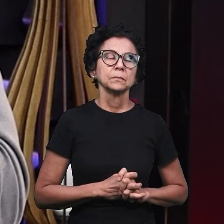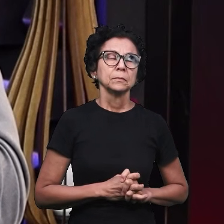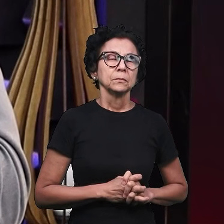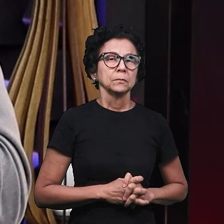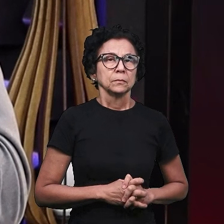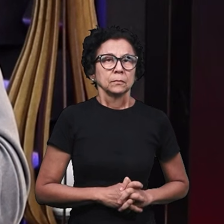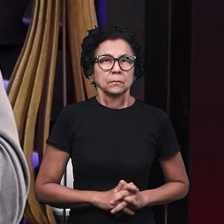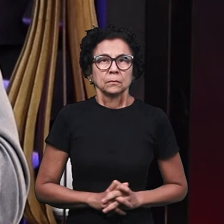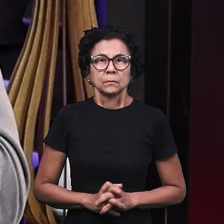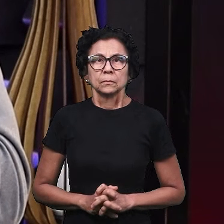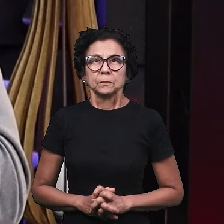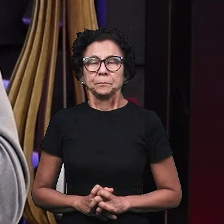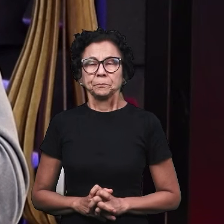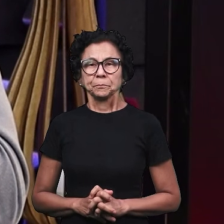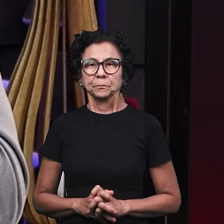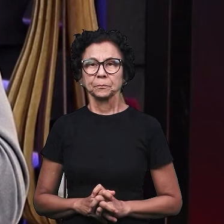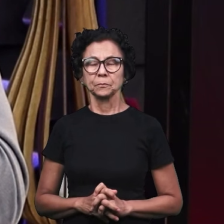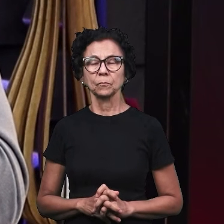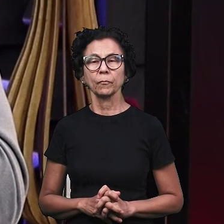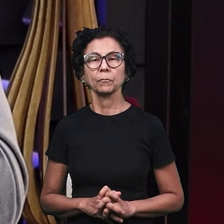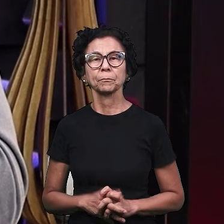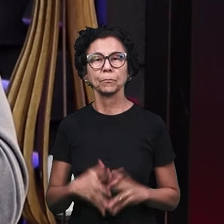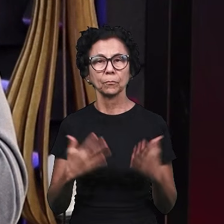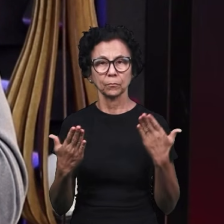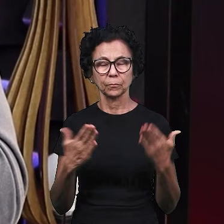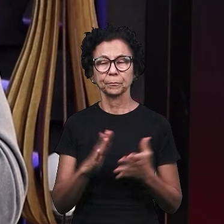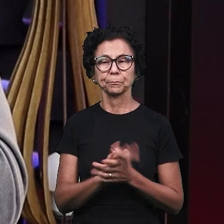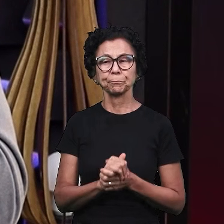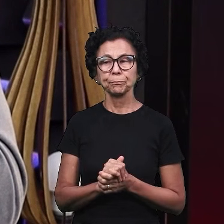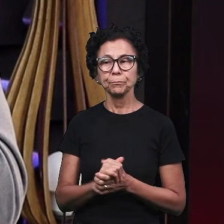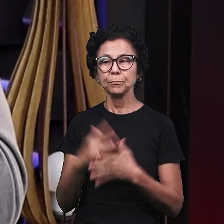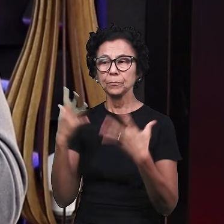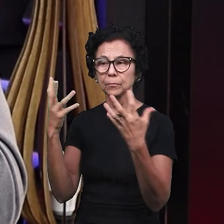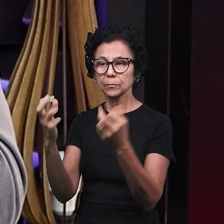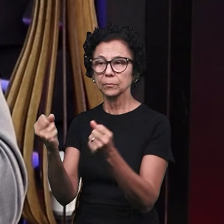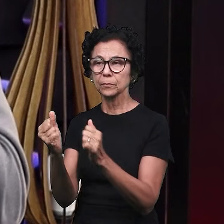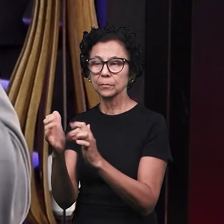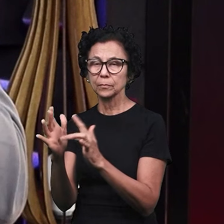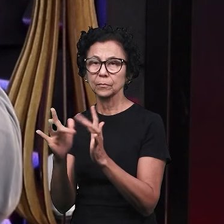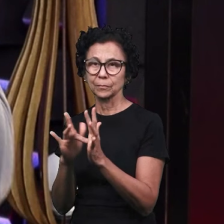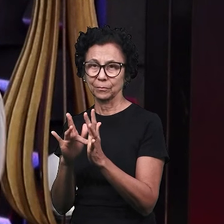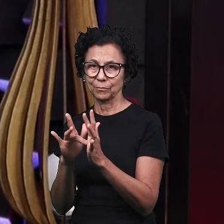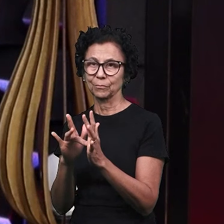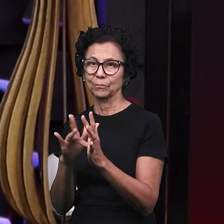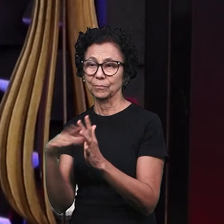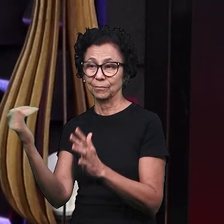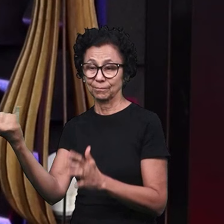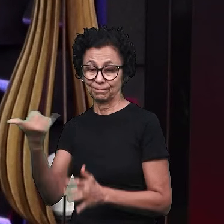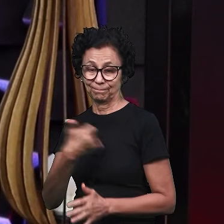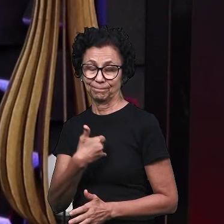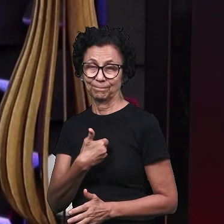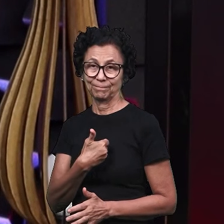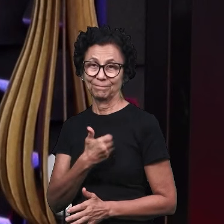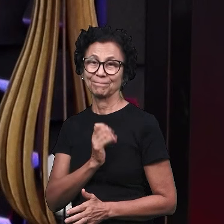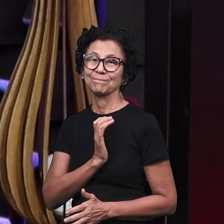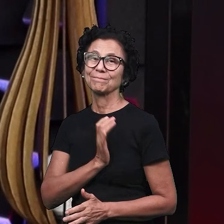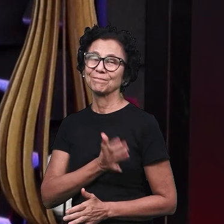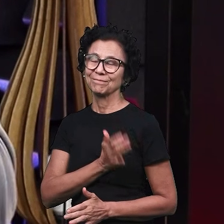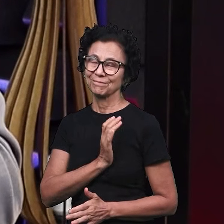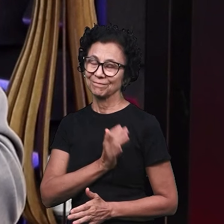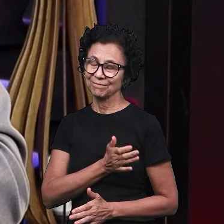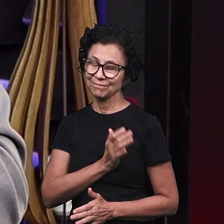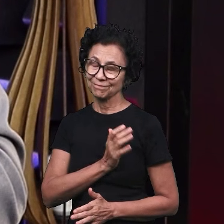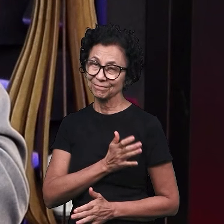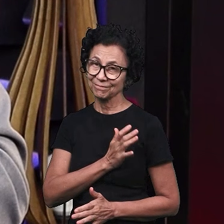vidas, né? A partir do momento que nós deixamos o Senhor ele entrar nas nossas vidas, ele vai direto ao nosso coração, né?